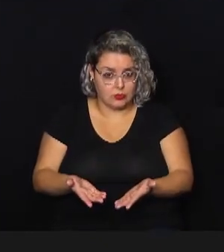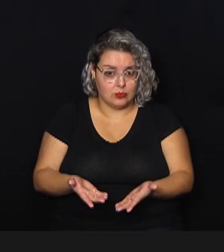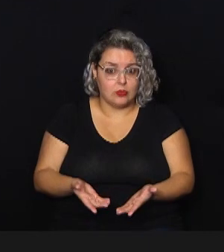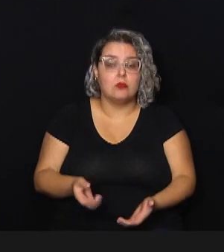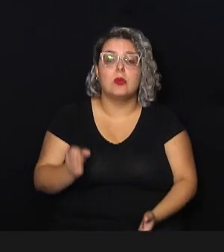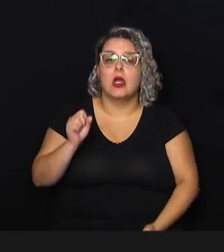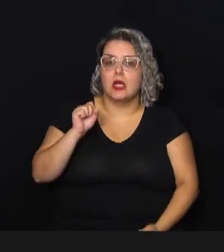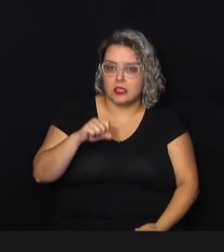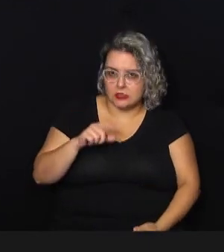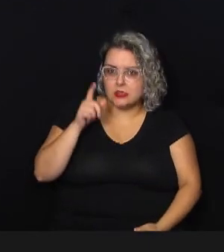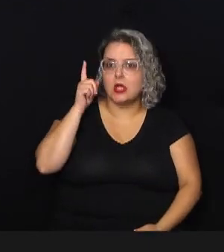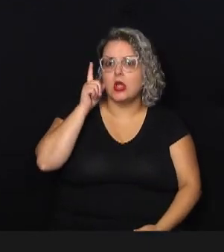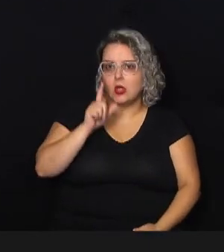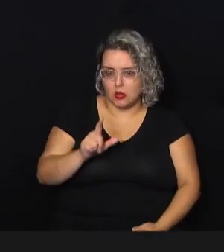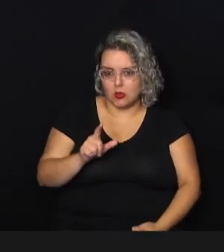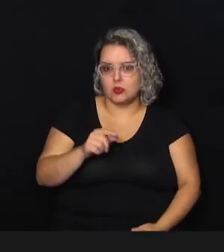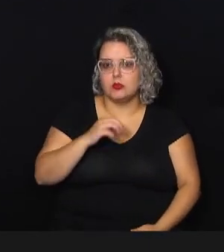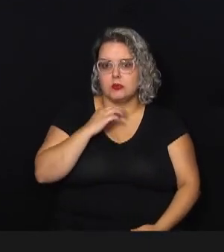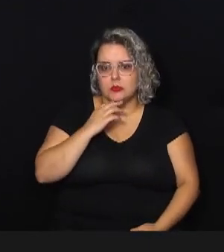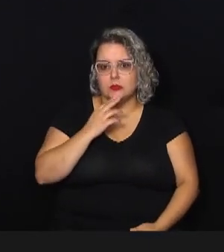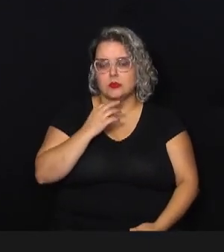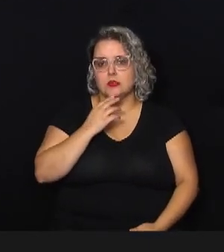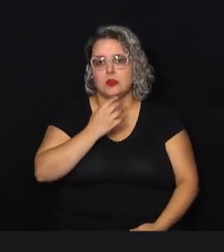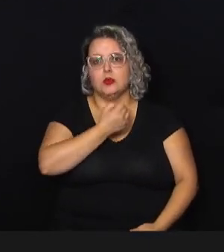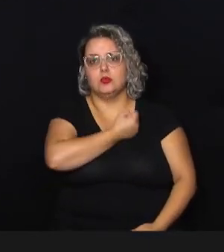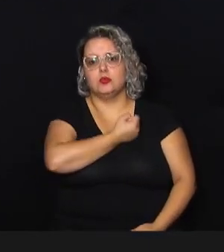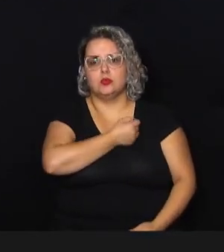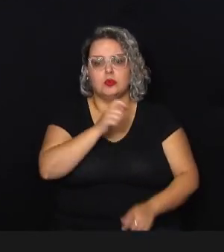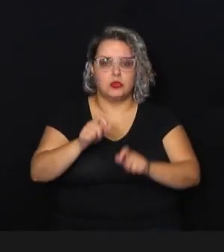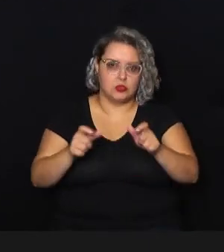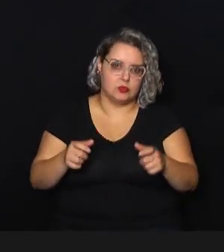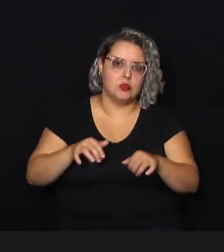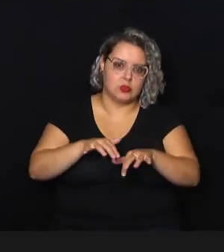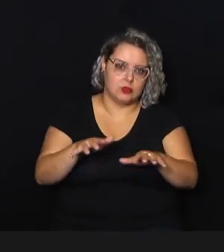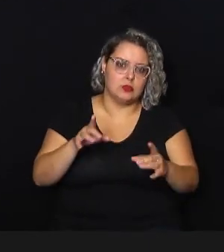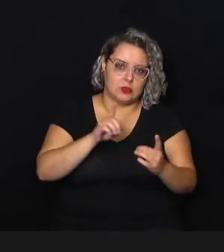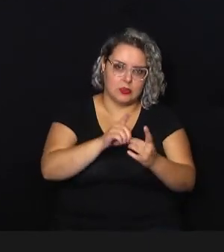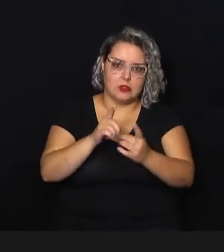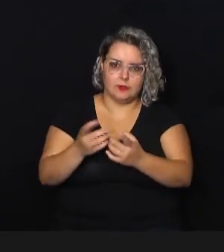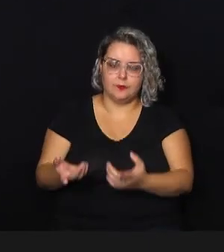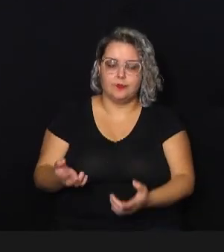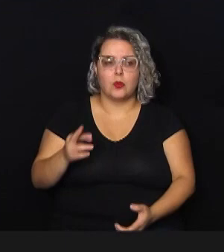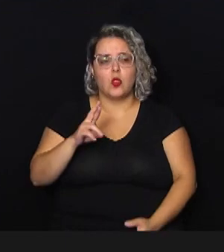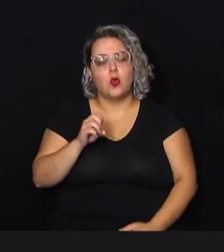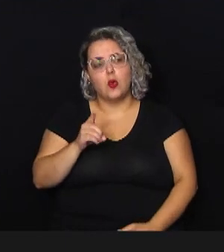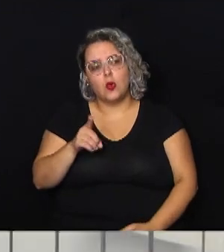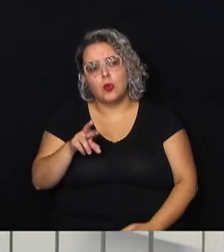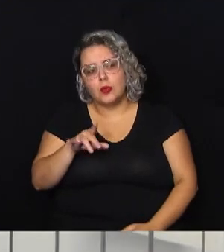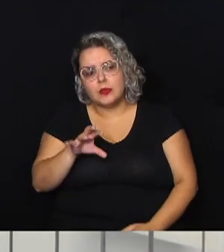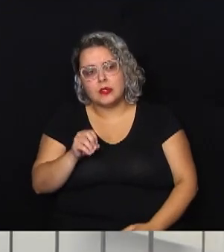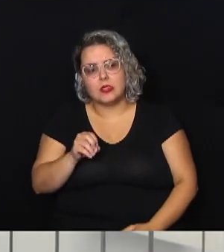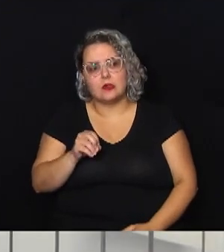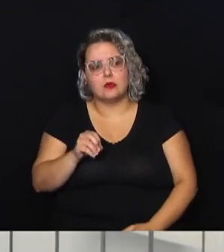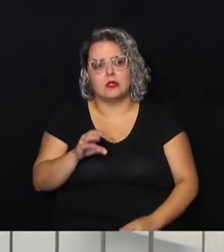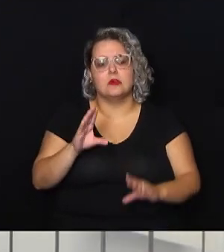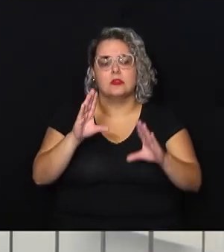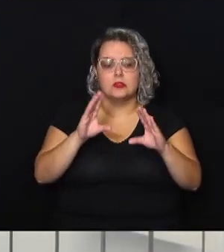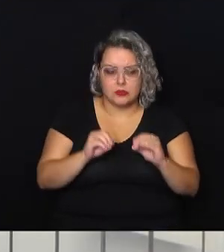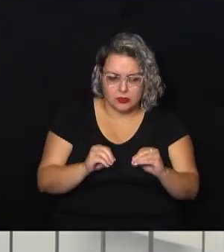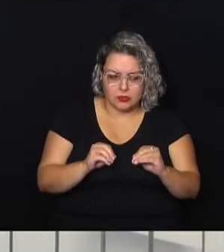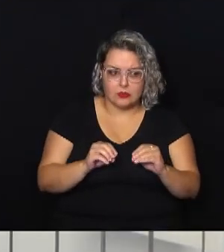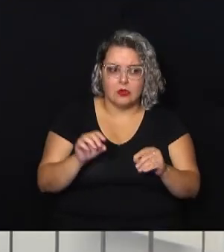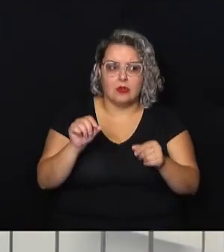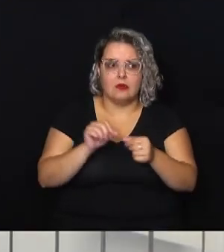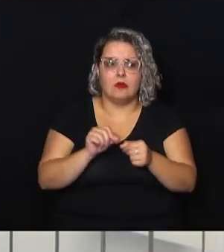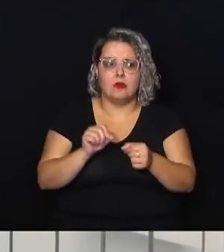sim, conseguir atingir um número de pessoas. Ô Rodrigo, então, esse desligamento, ele vai ser feito